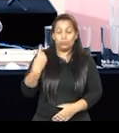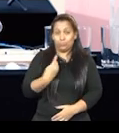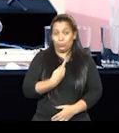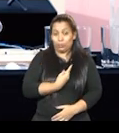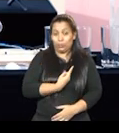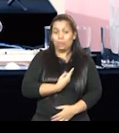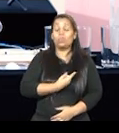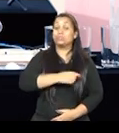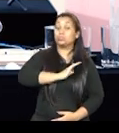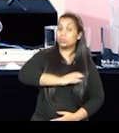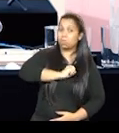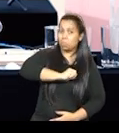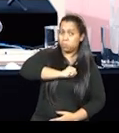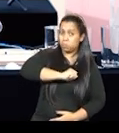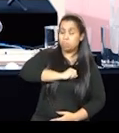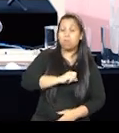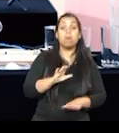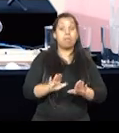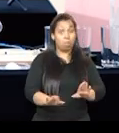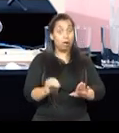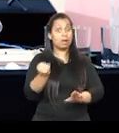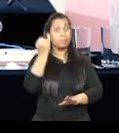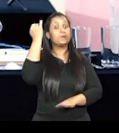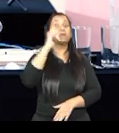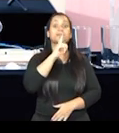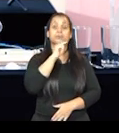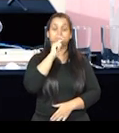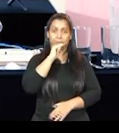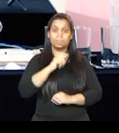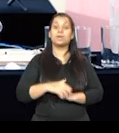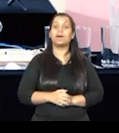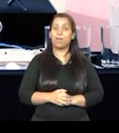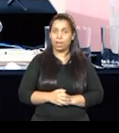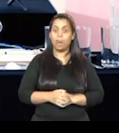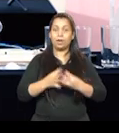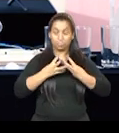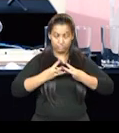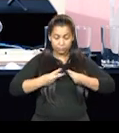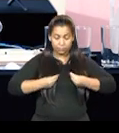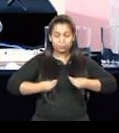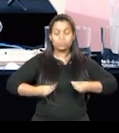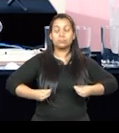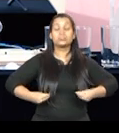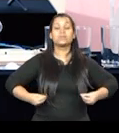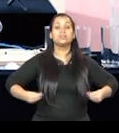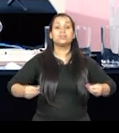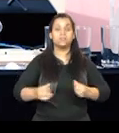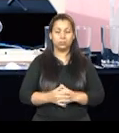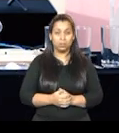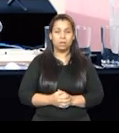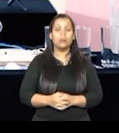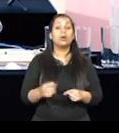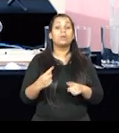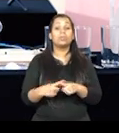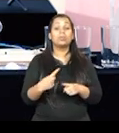cardiovascular. Então, olha a importância da água e dessa dissolução dos nutrientes para a manutenção